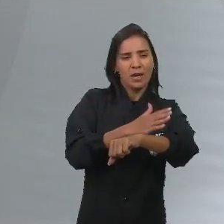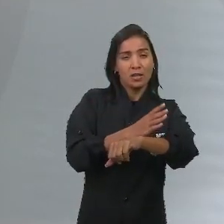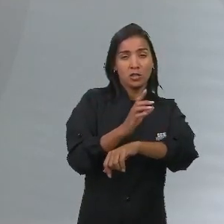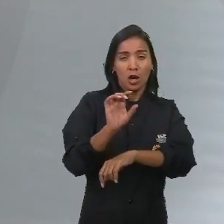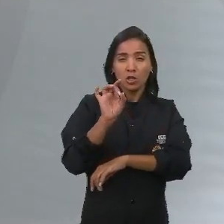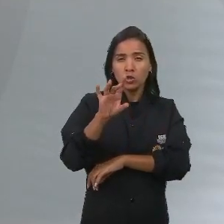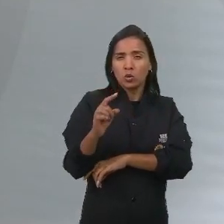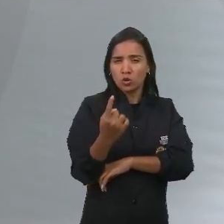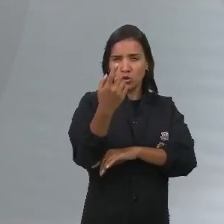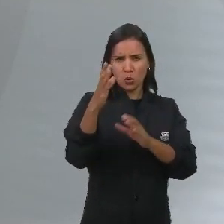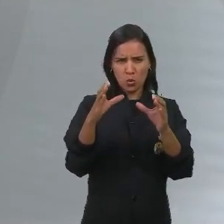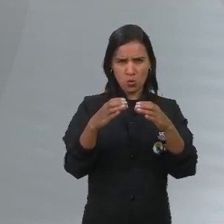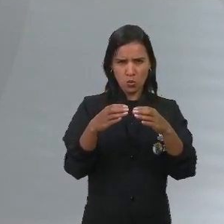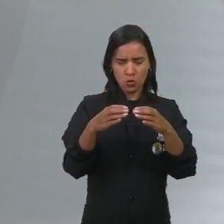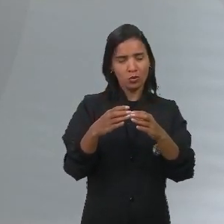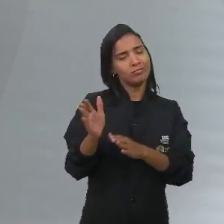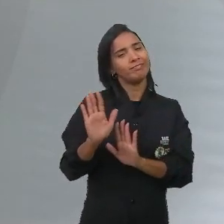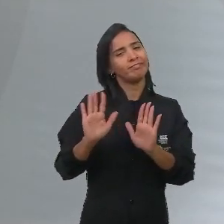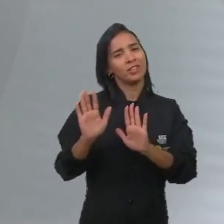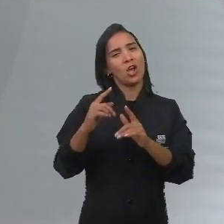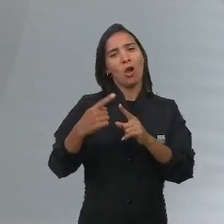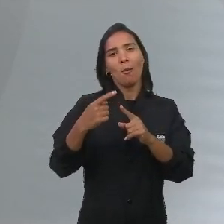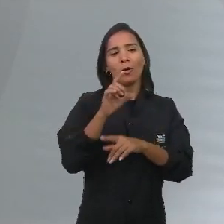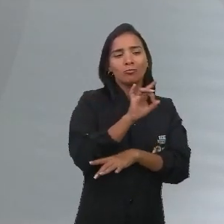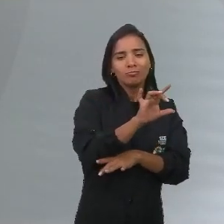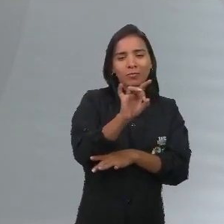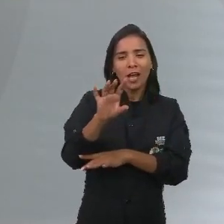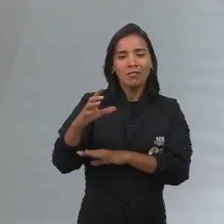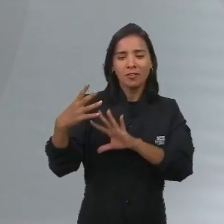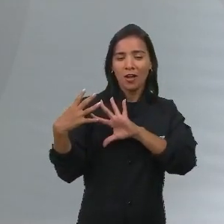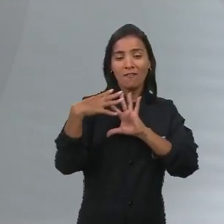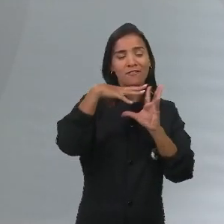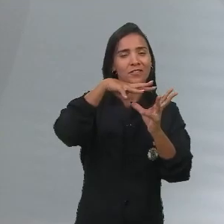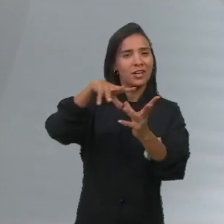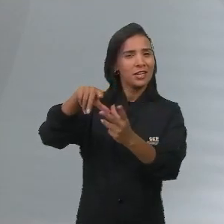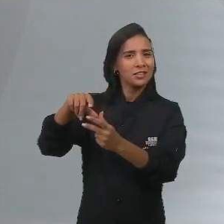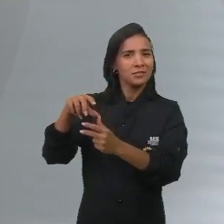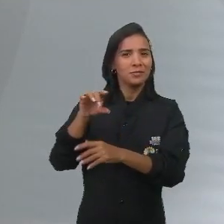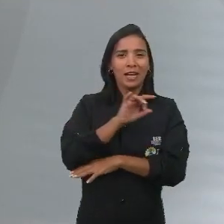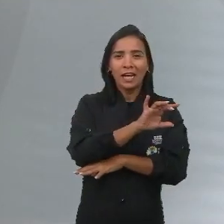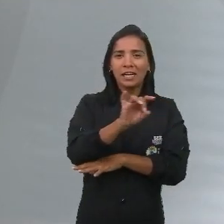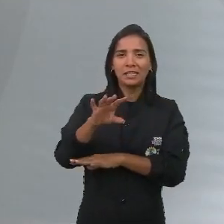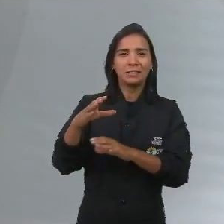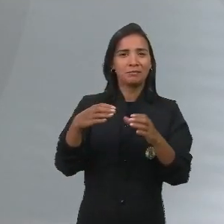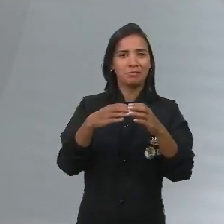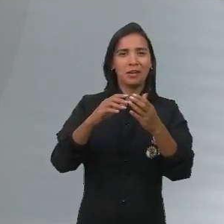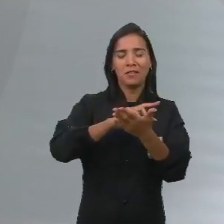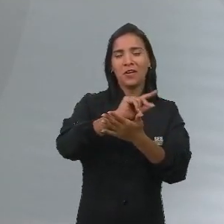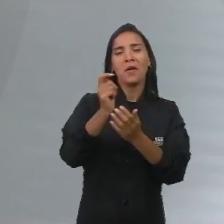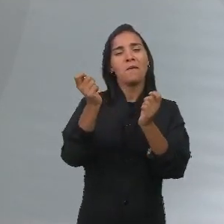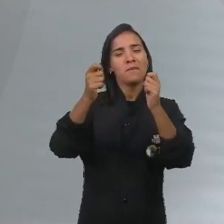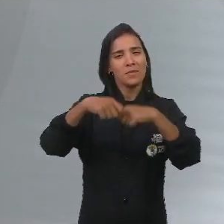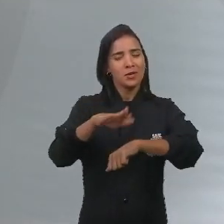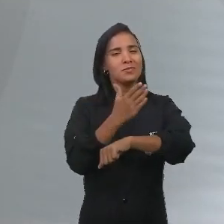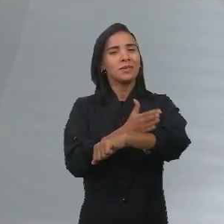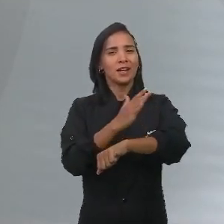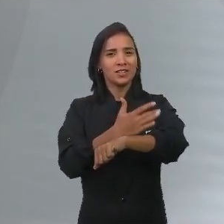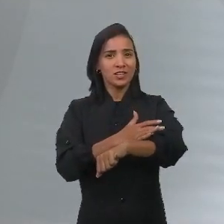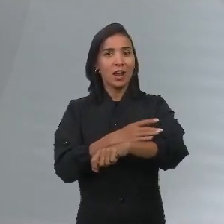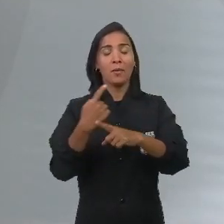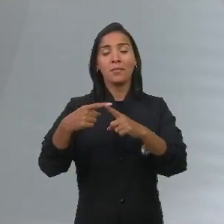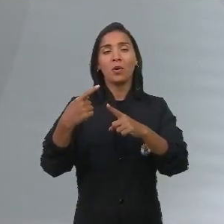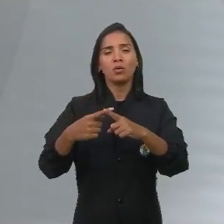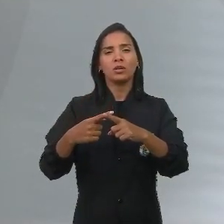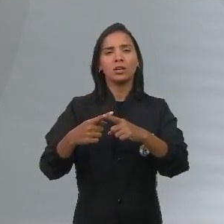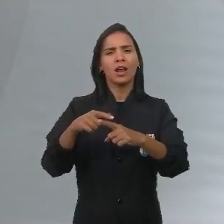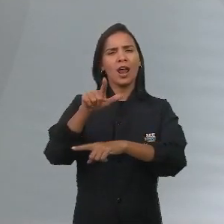e quando a gente pensa que ela é propícia para todos o que a gente pode fazer de correlação a gente entende que o aspecto principal primordial que a luta vai est